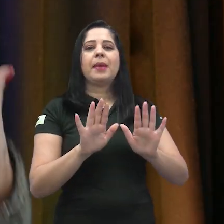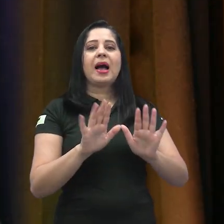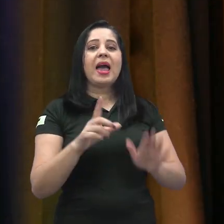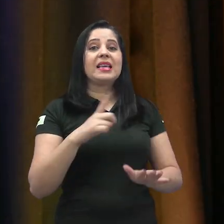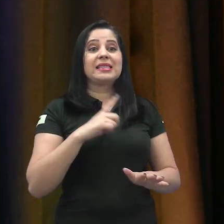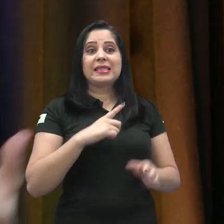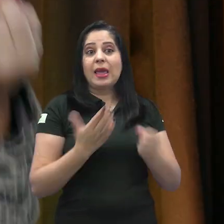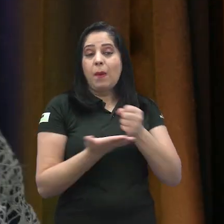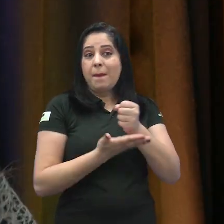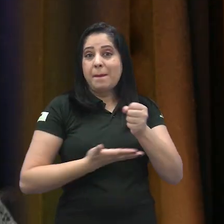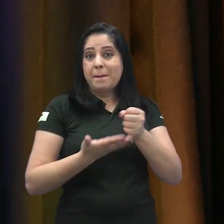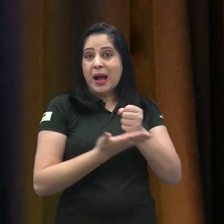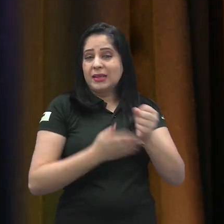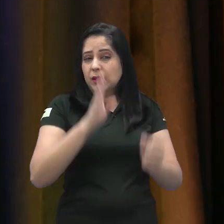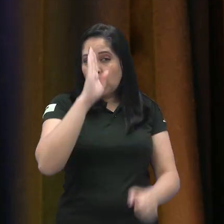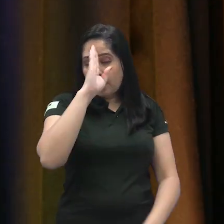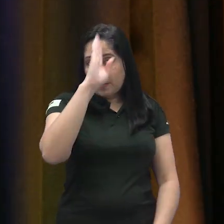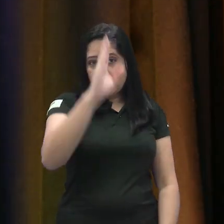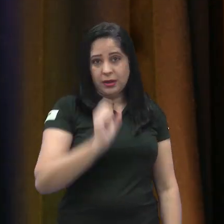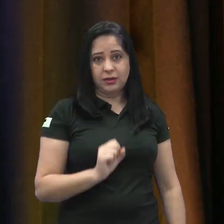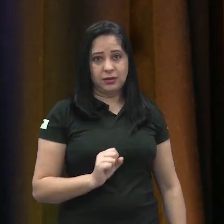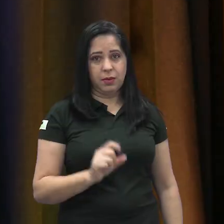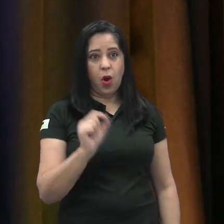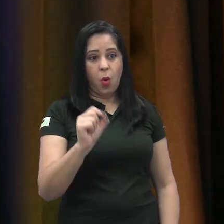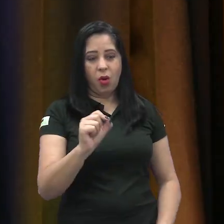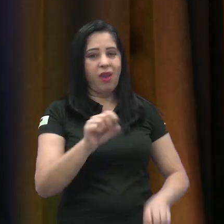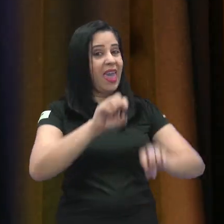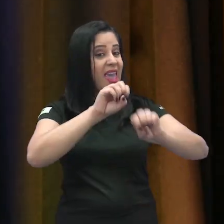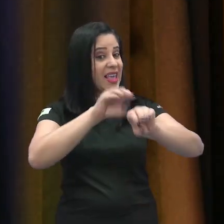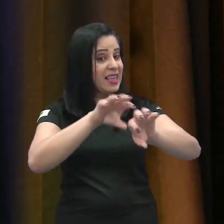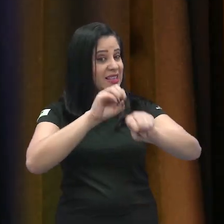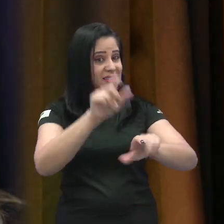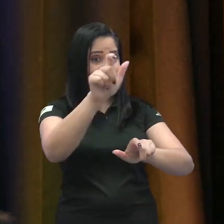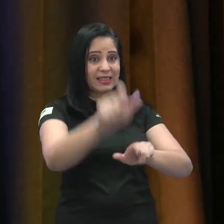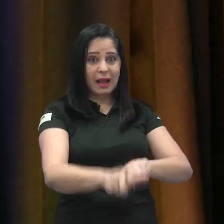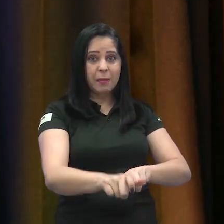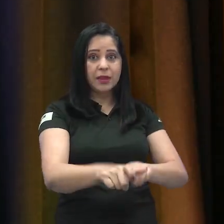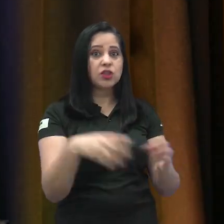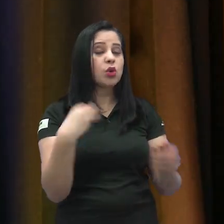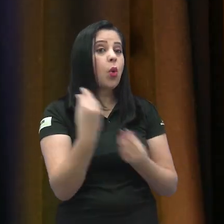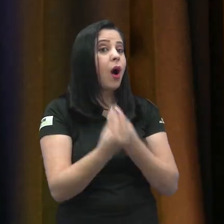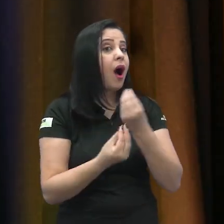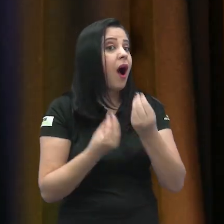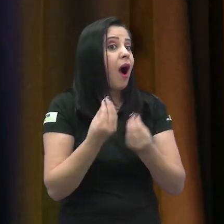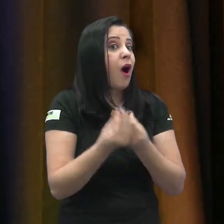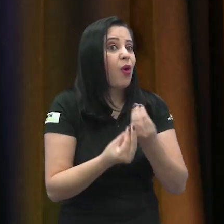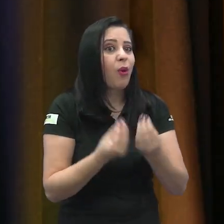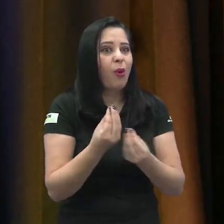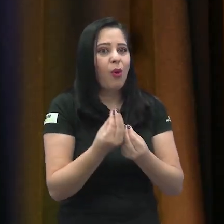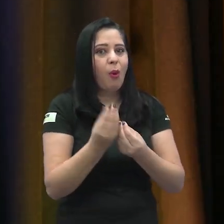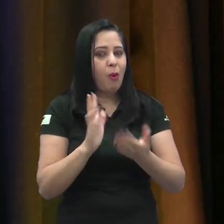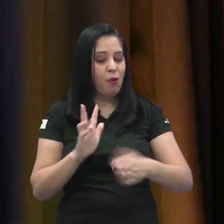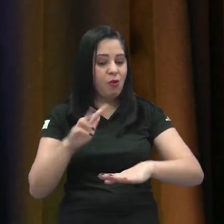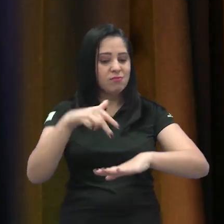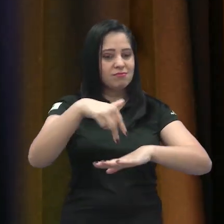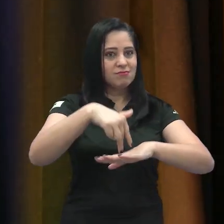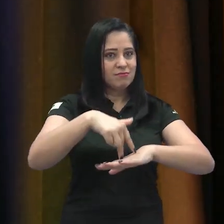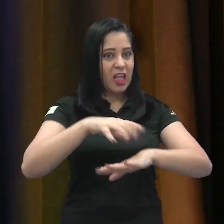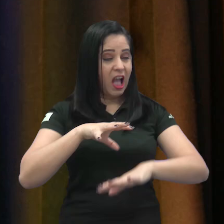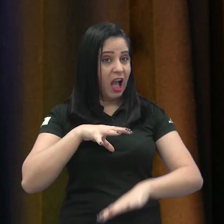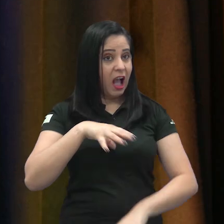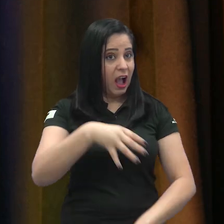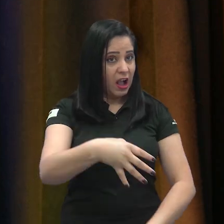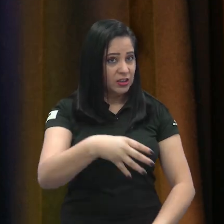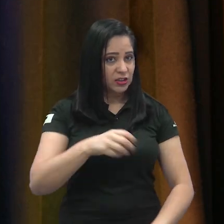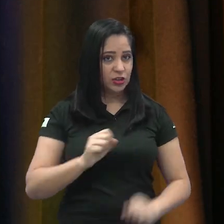essa expansão. Mas eu diria que tem uma base primordial, que é ensinar essa pessoa de que forma ela sair do mental e